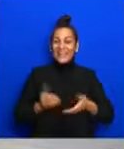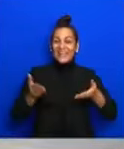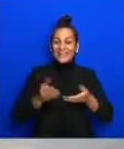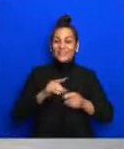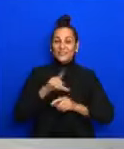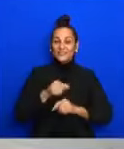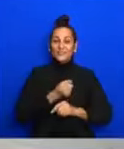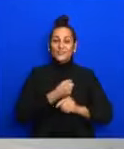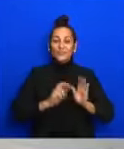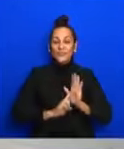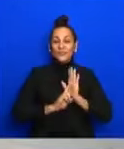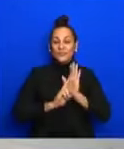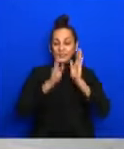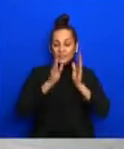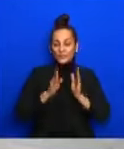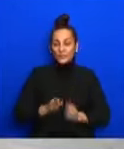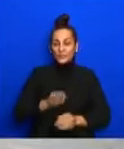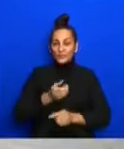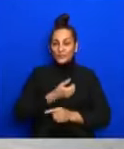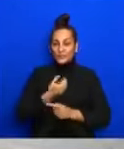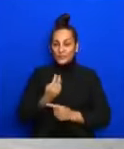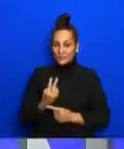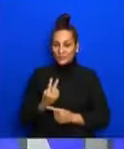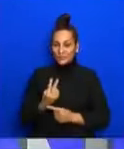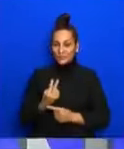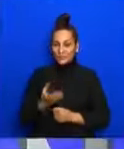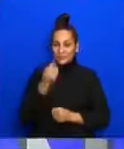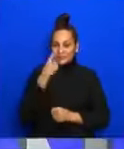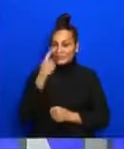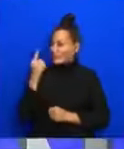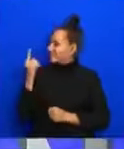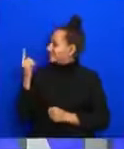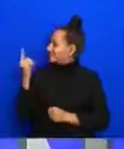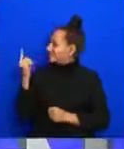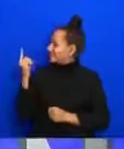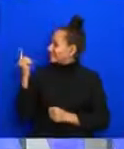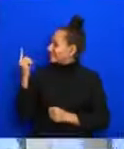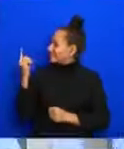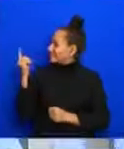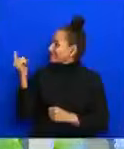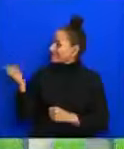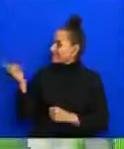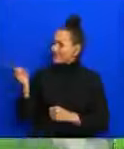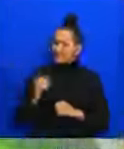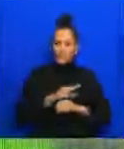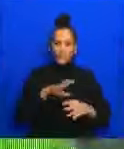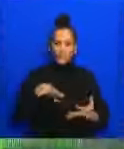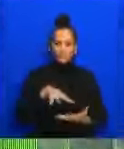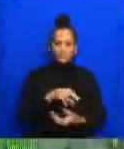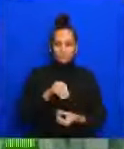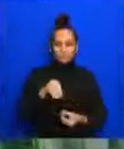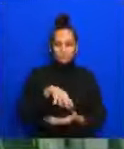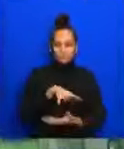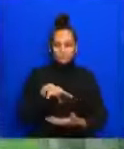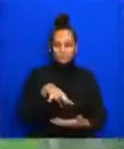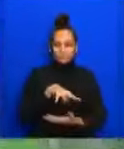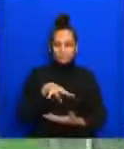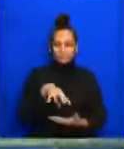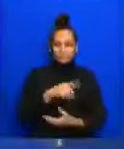Agora, sortearemos o número correspondente à coluna número 2. Bola posicionada, valendo. Globo